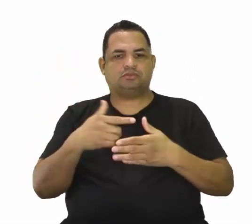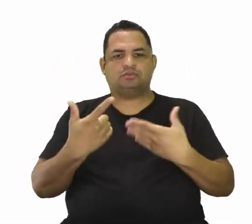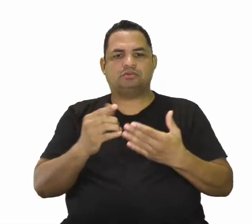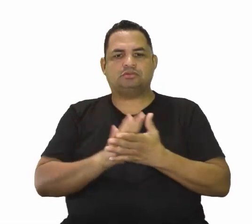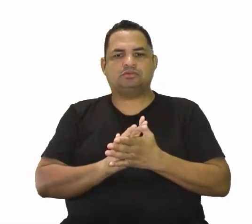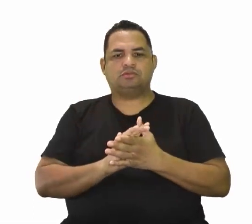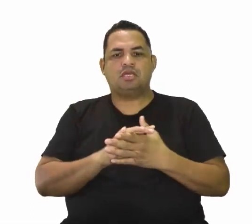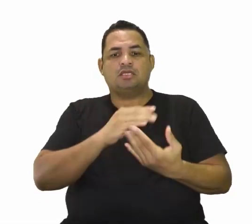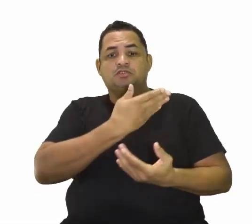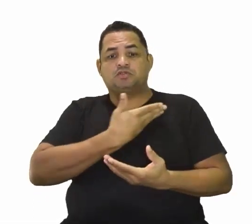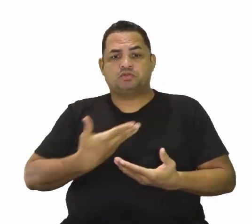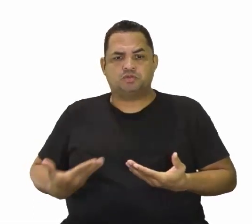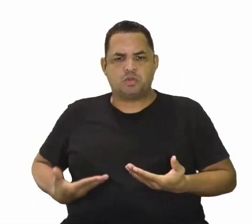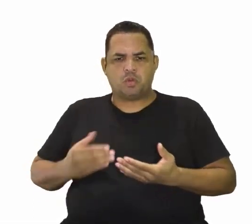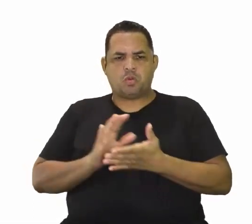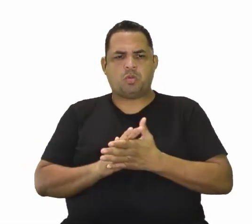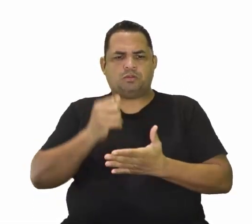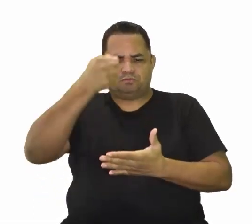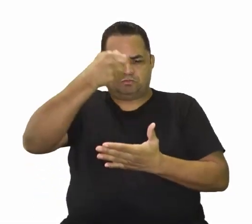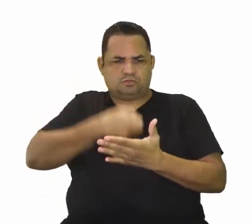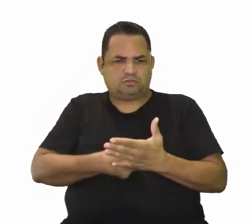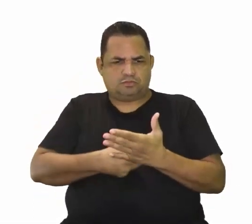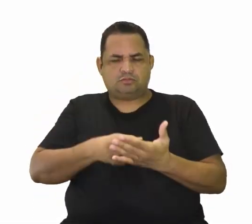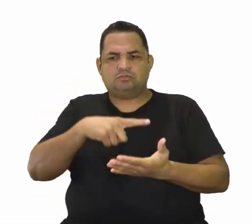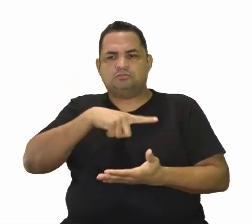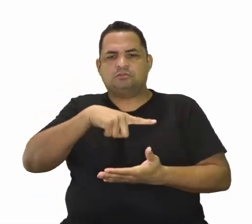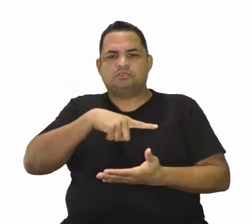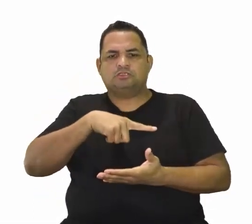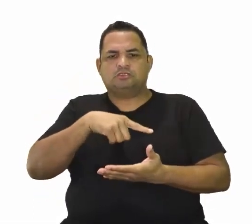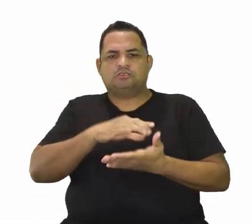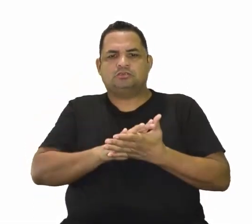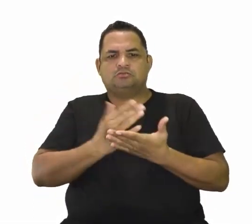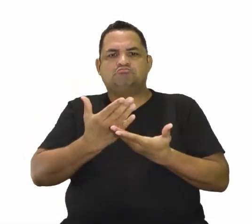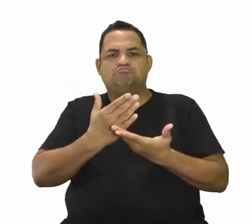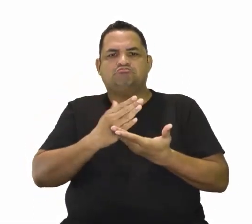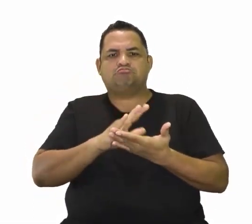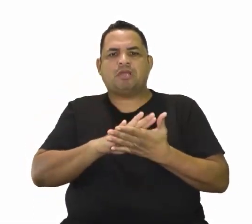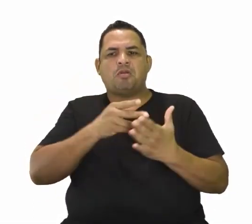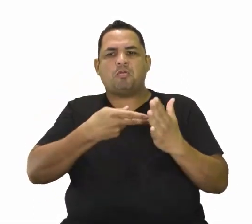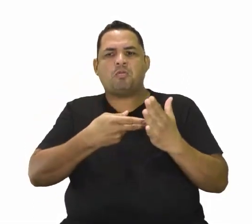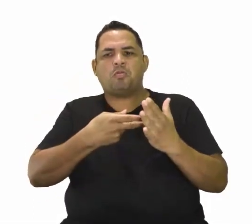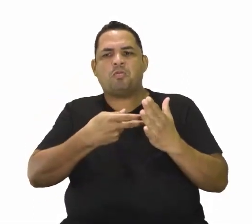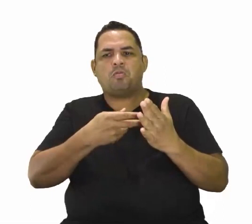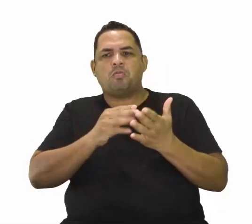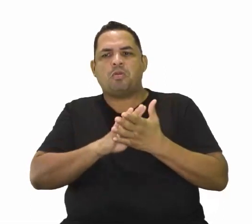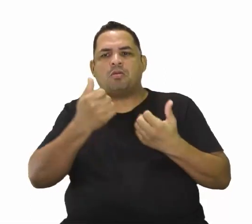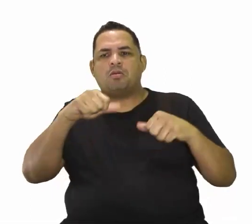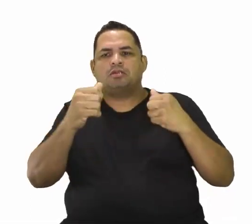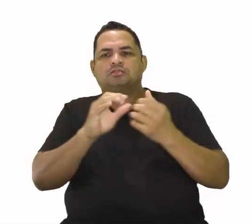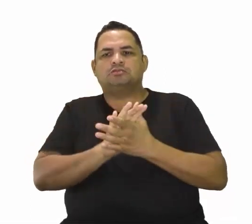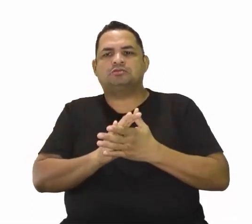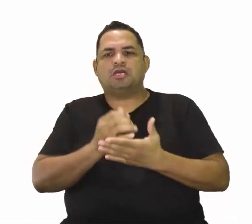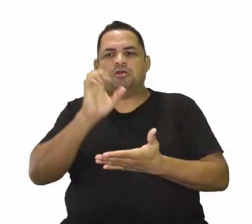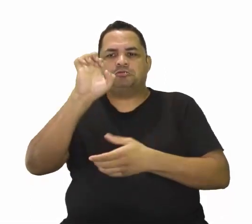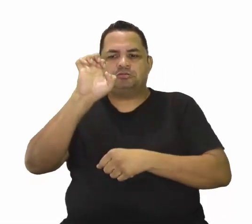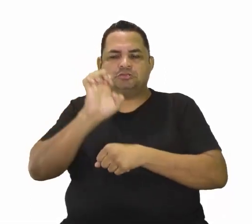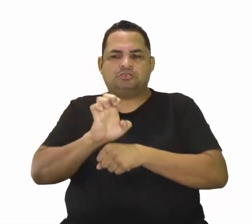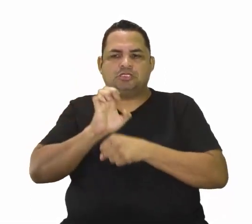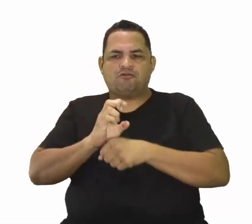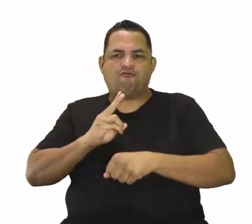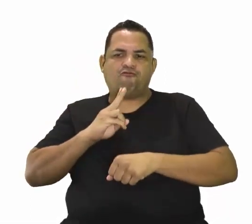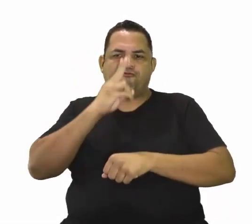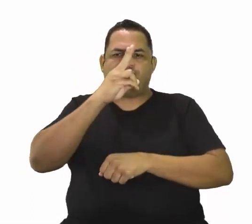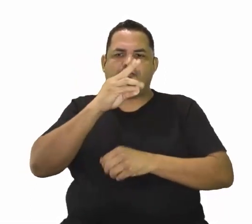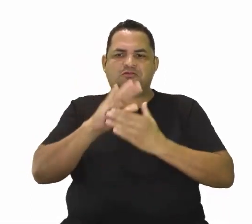regimes totalitários acabam tendo aí como adjetivos, né? O Estado forte e a submissão